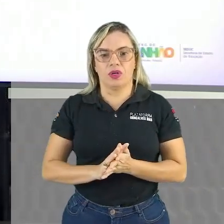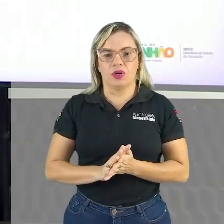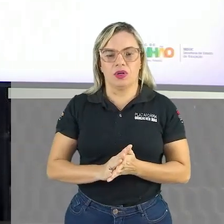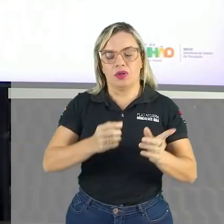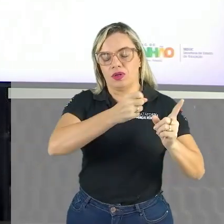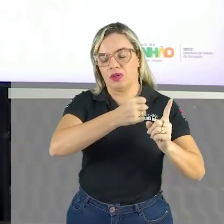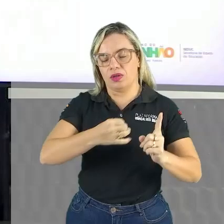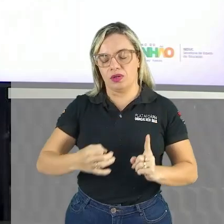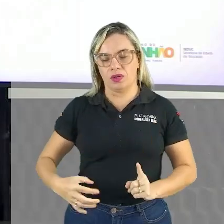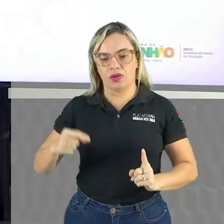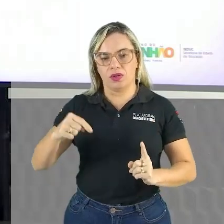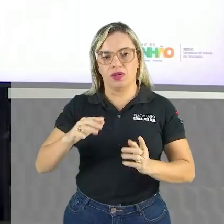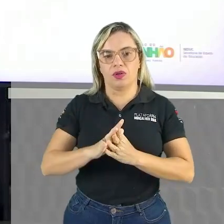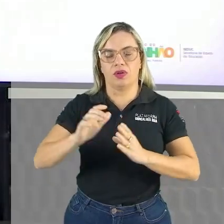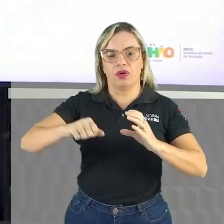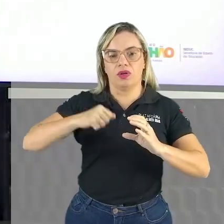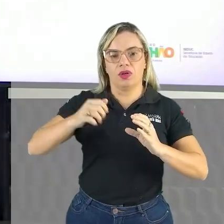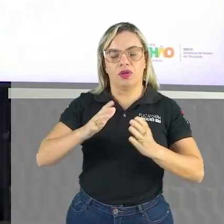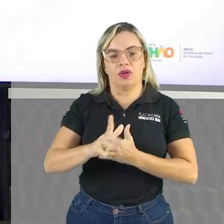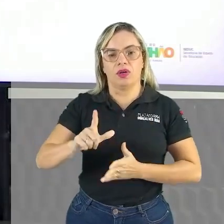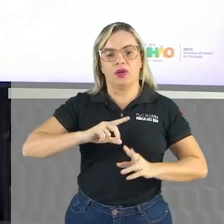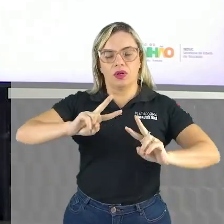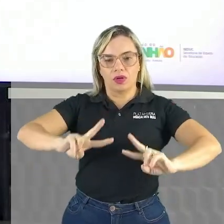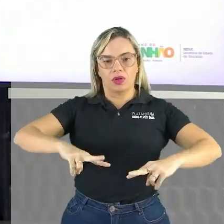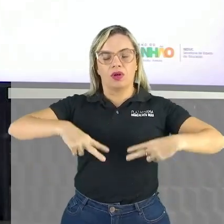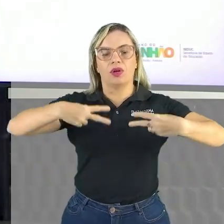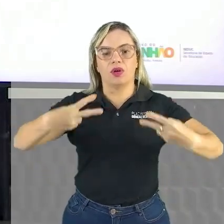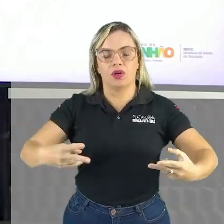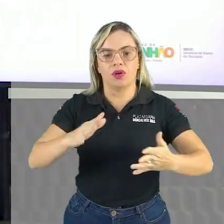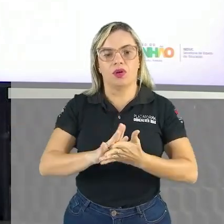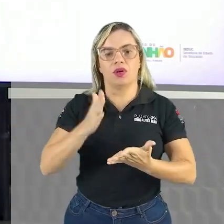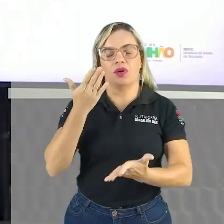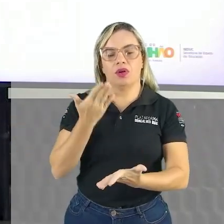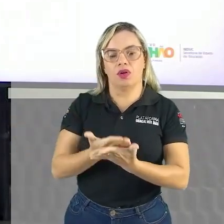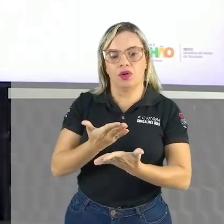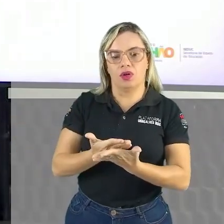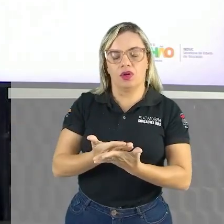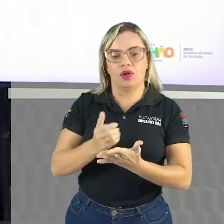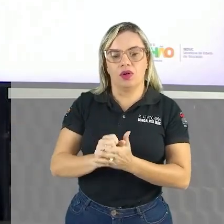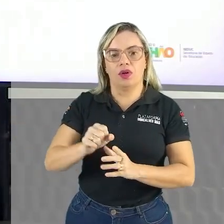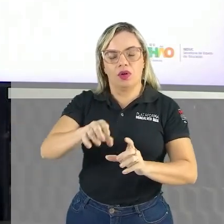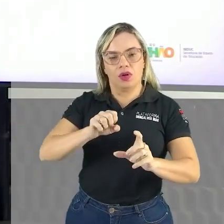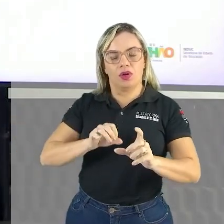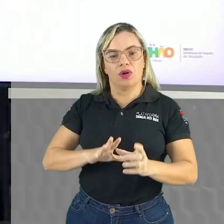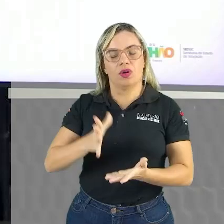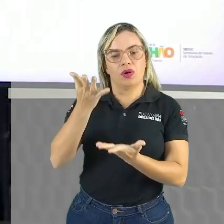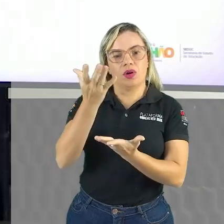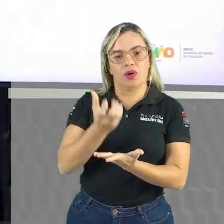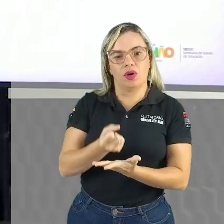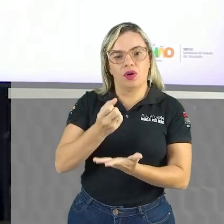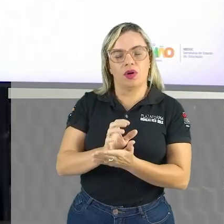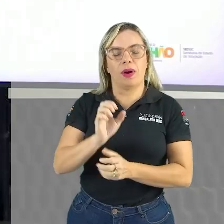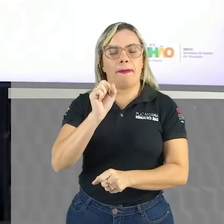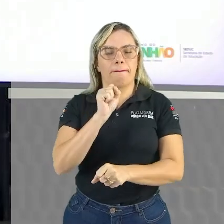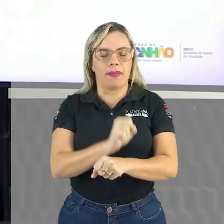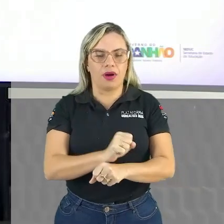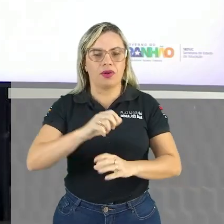vídeo, você vai ter um link com o material. Meu filho, baixa esse material. Dá um pause no